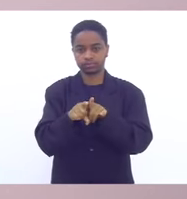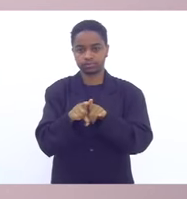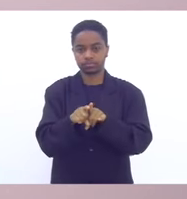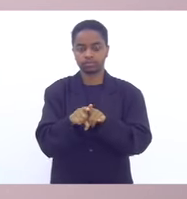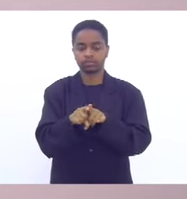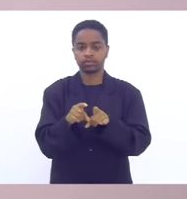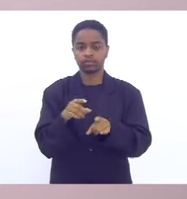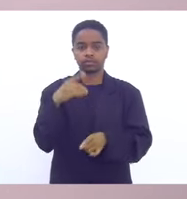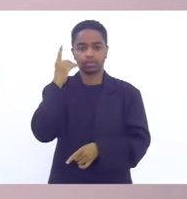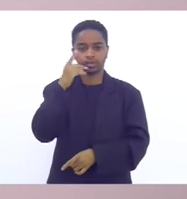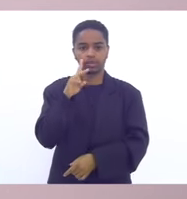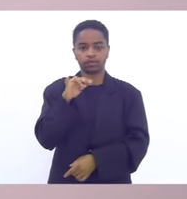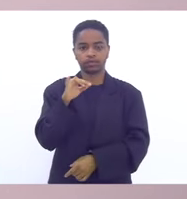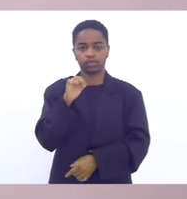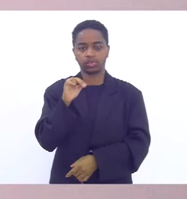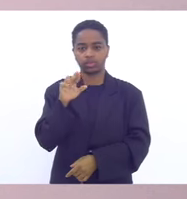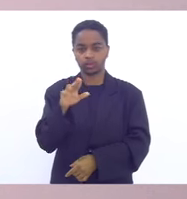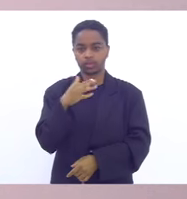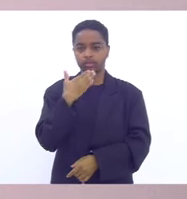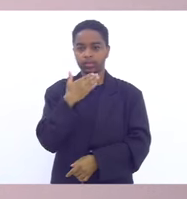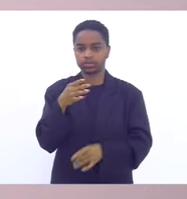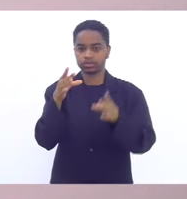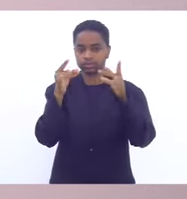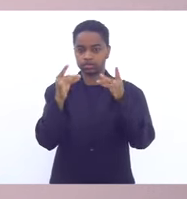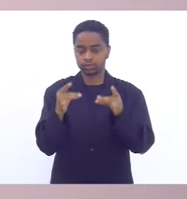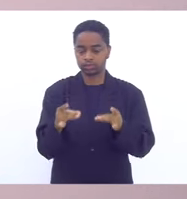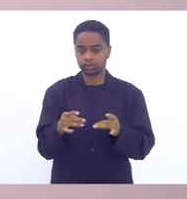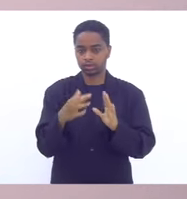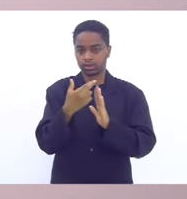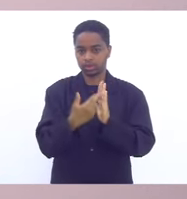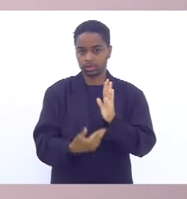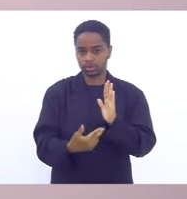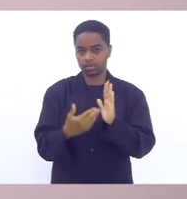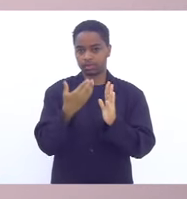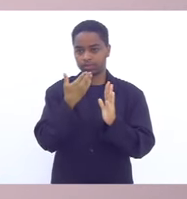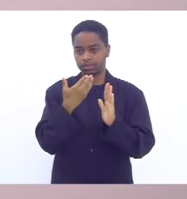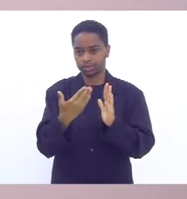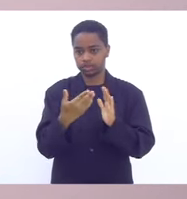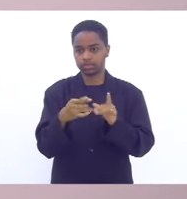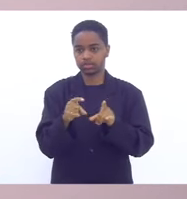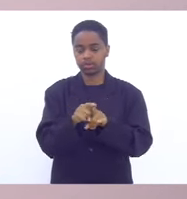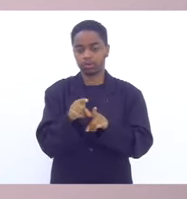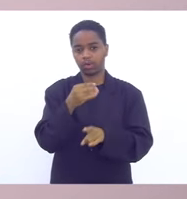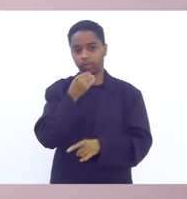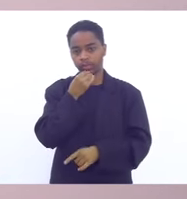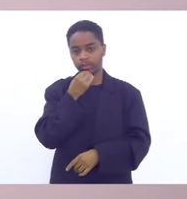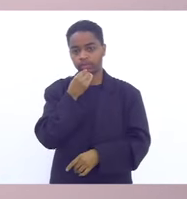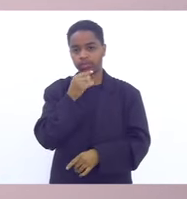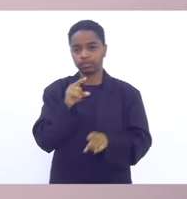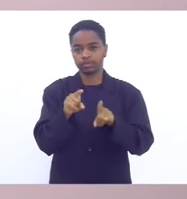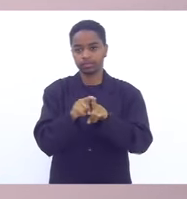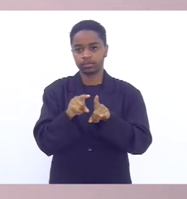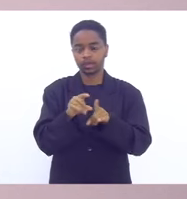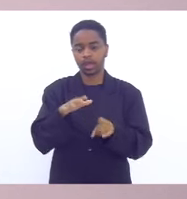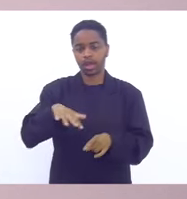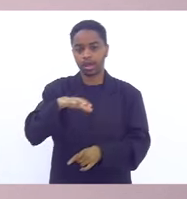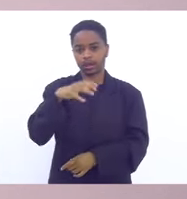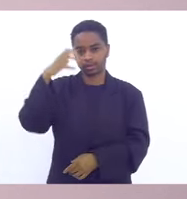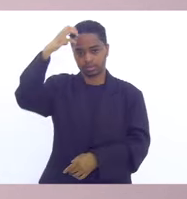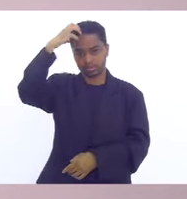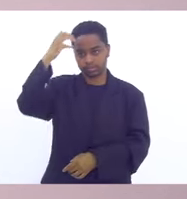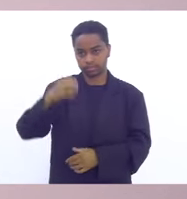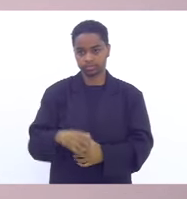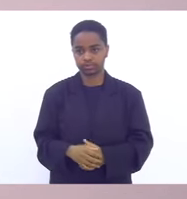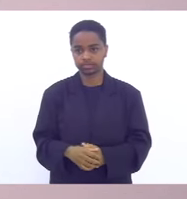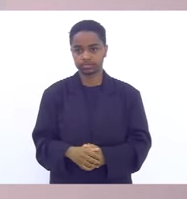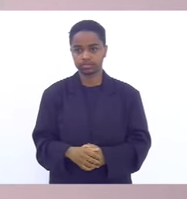Júnior, também do descritivo desse suporte dos relatórios de pedidos feitos. E aí, obviamente, incluindo a Costa Verde.